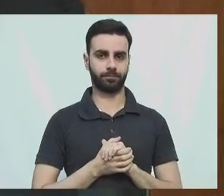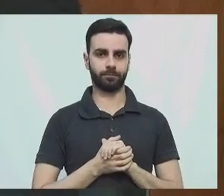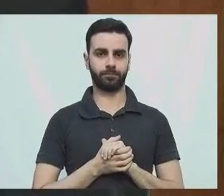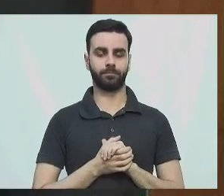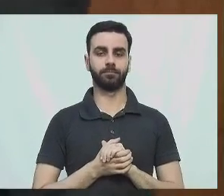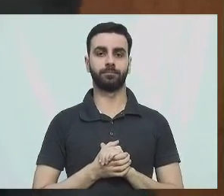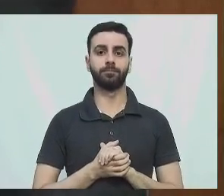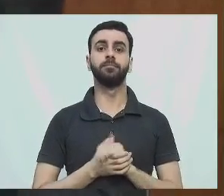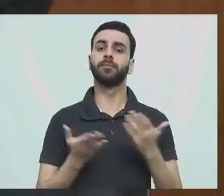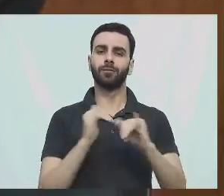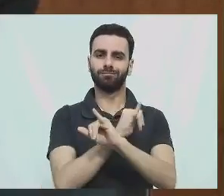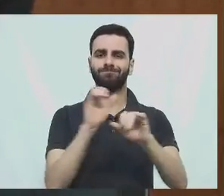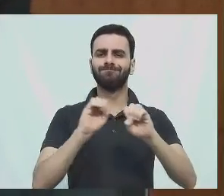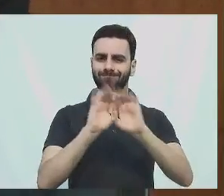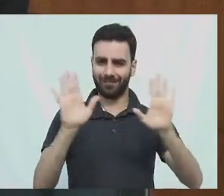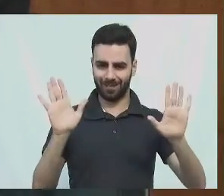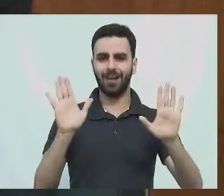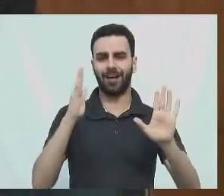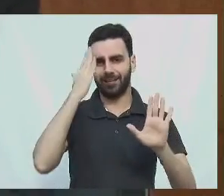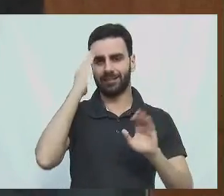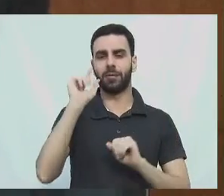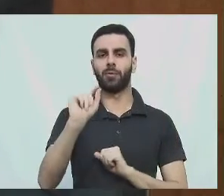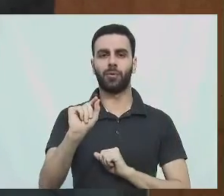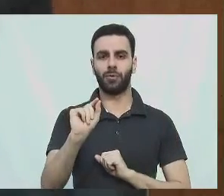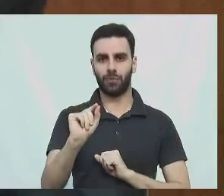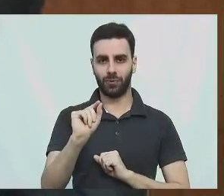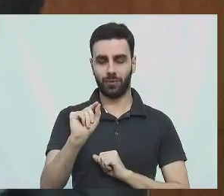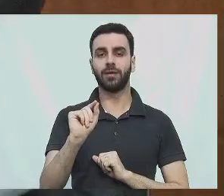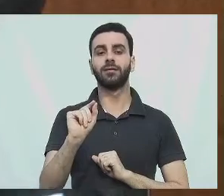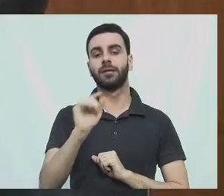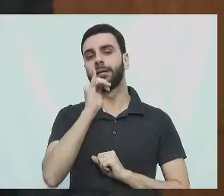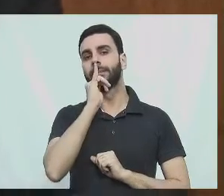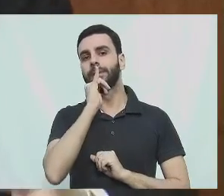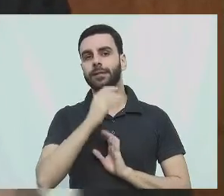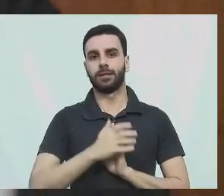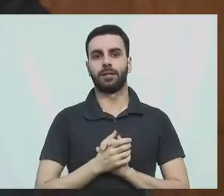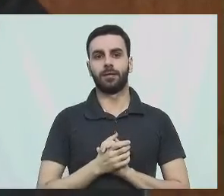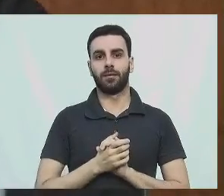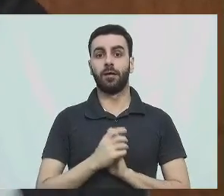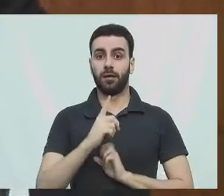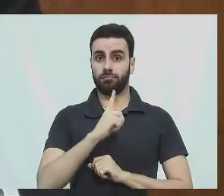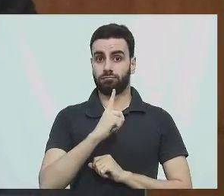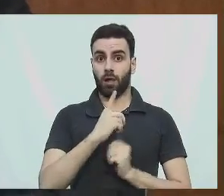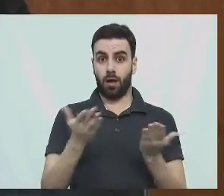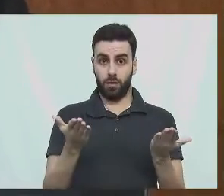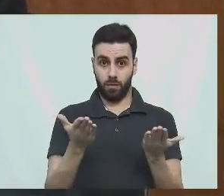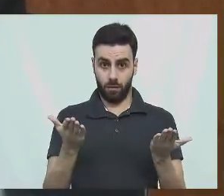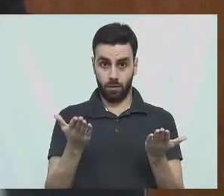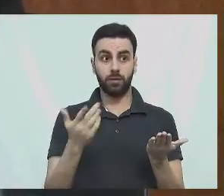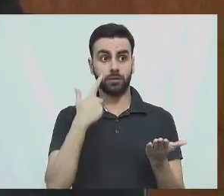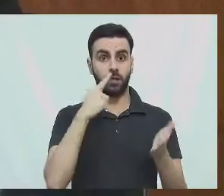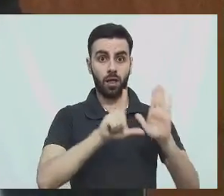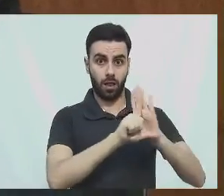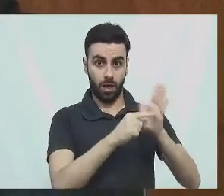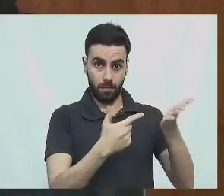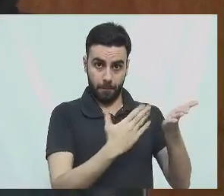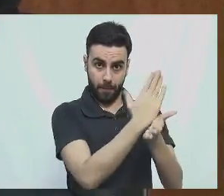deixando de fazer. Então, só para os colegas poderem entender, então, por exemplo, nós vamos ter no corpo da